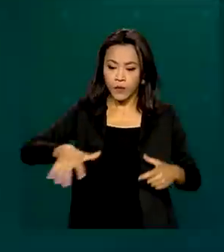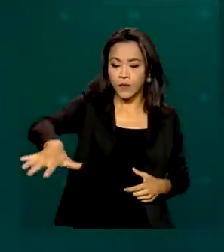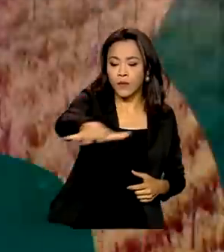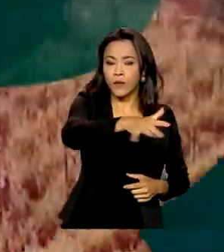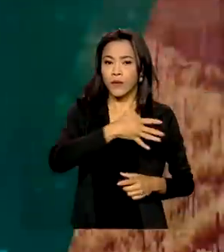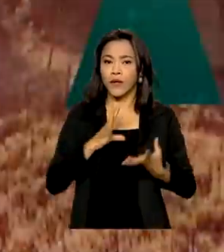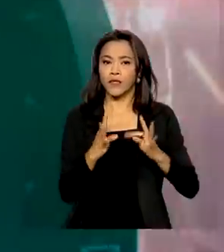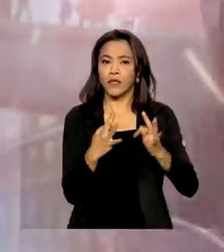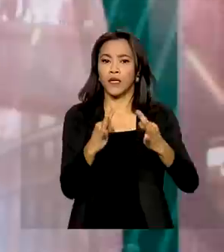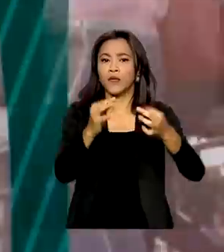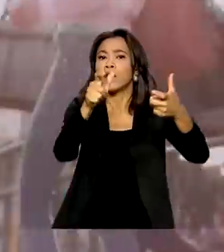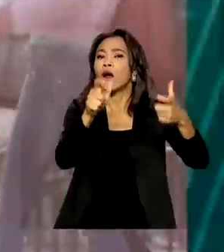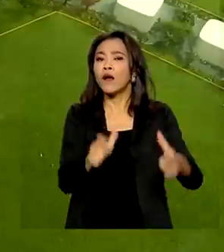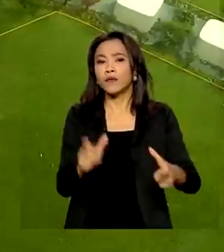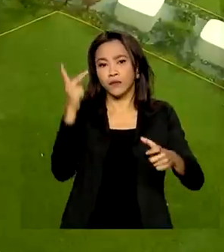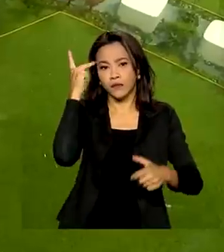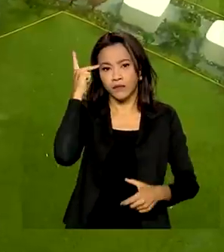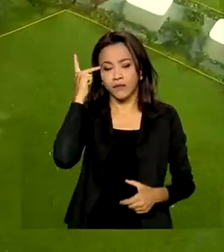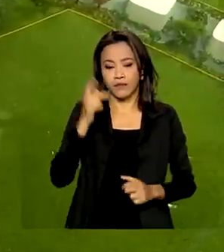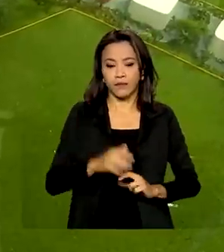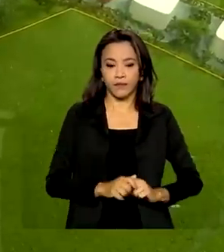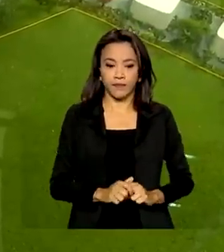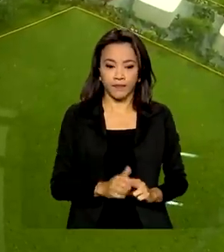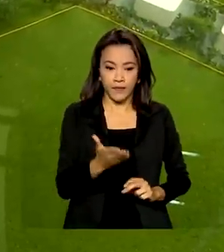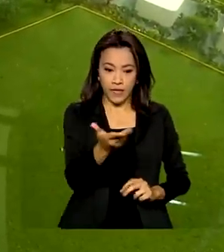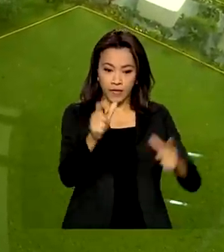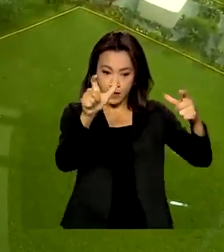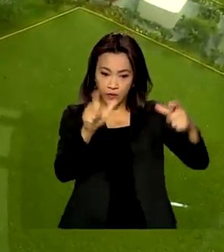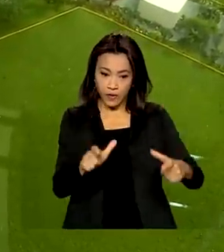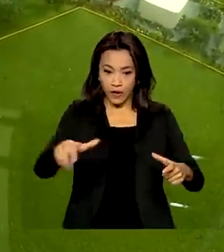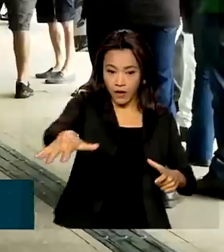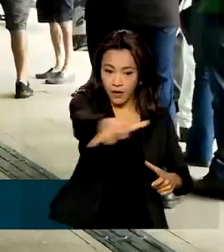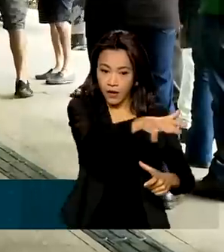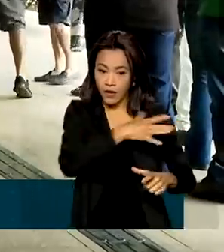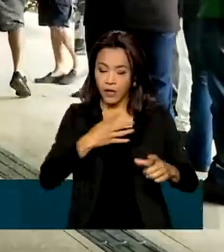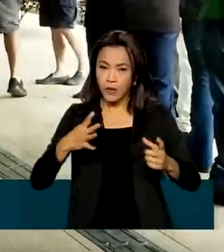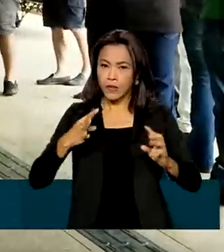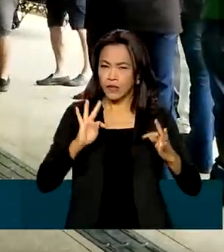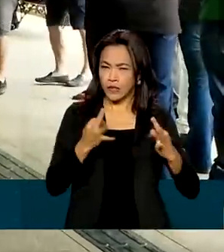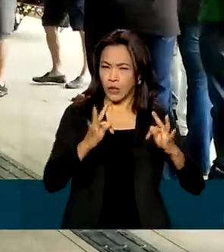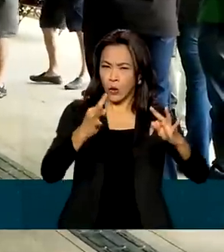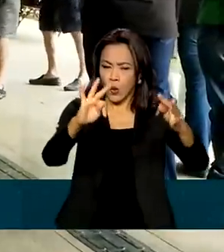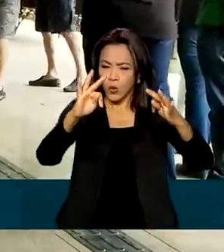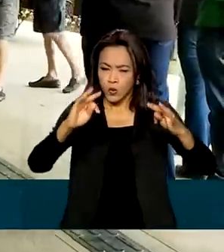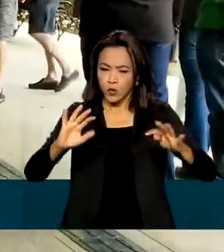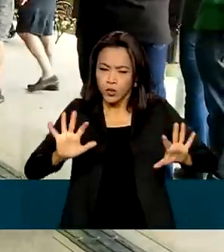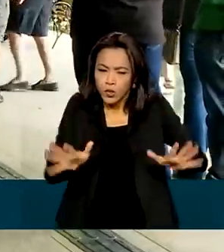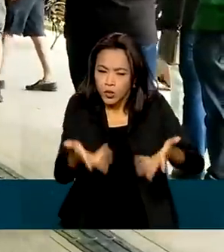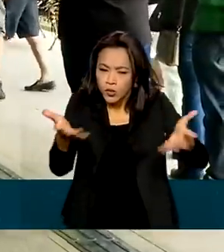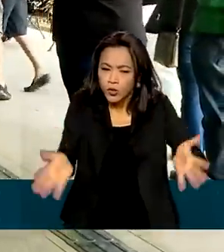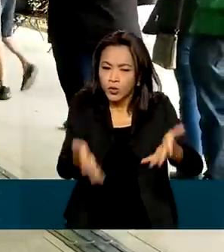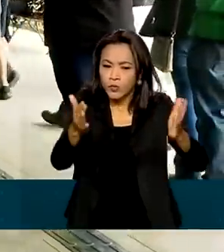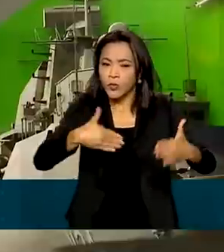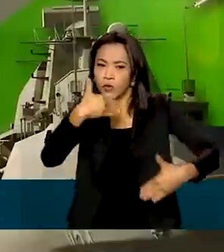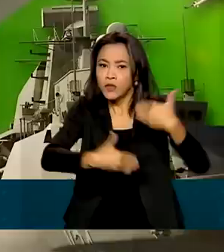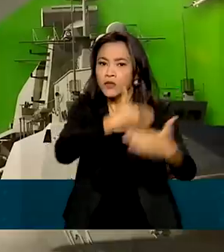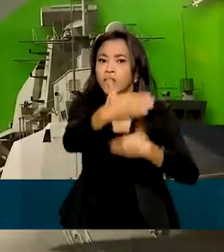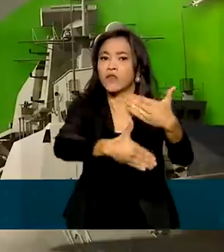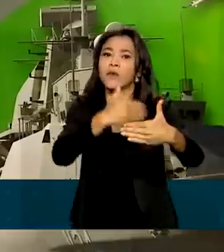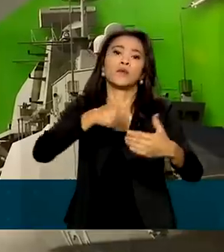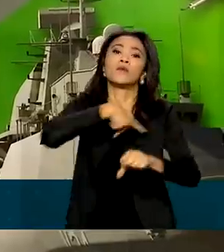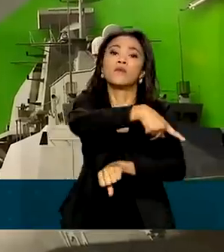dos Campos, no interior paulista. Um parque tecnológico que estimula o desenvolvimento regional e do país